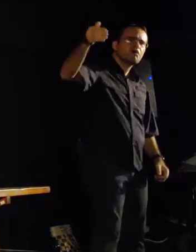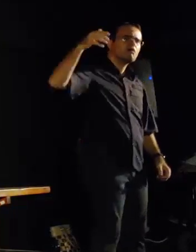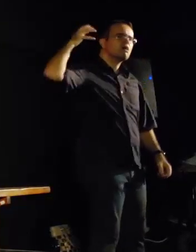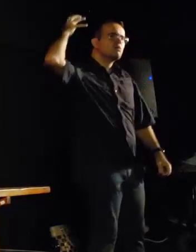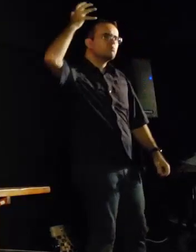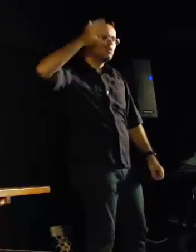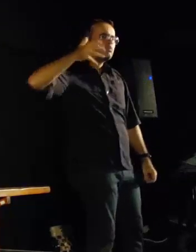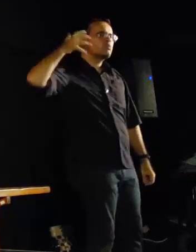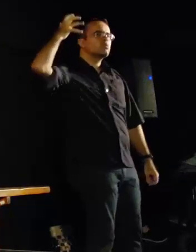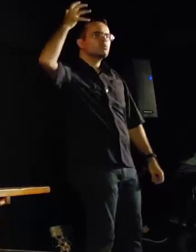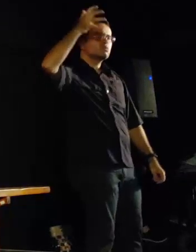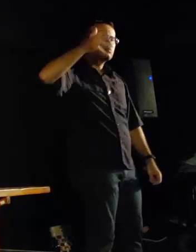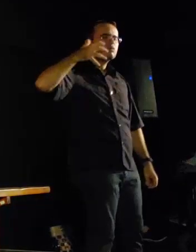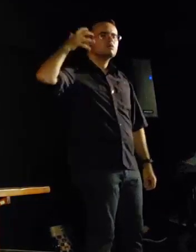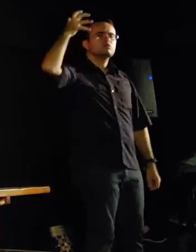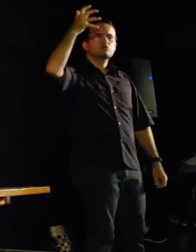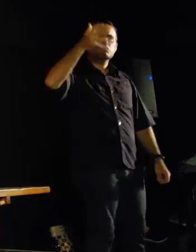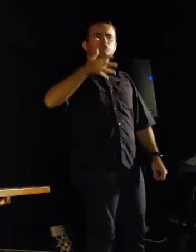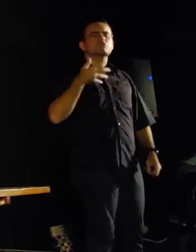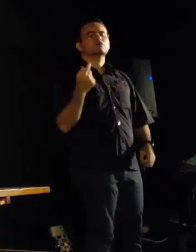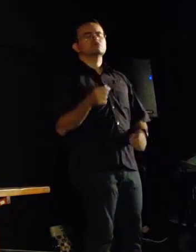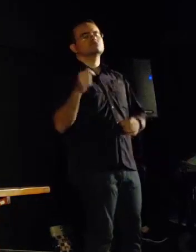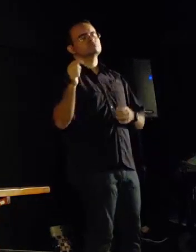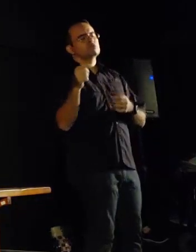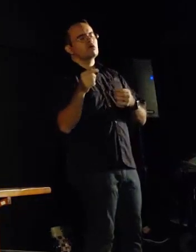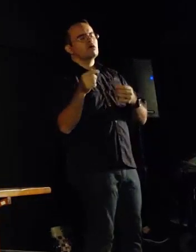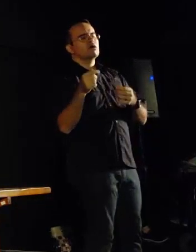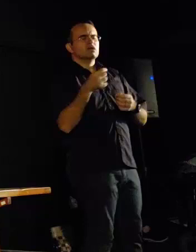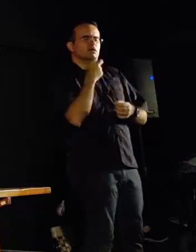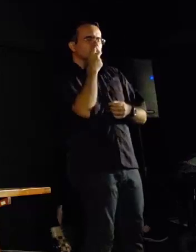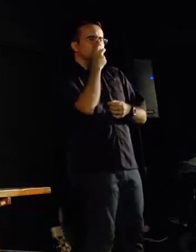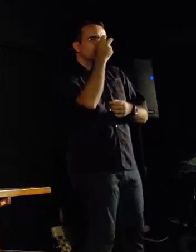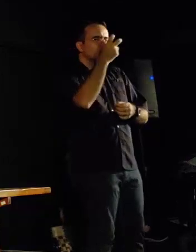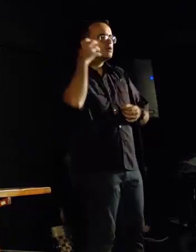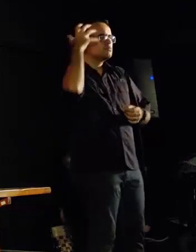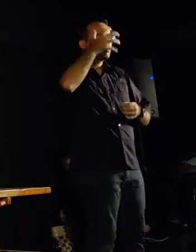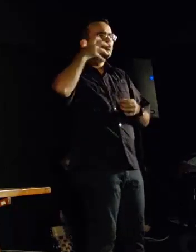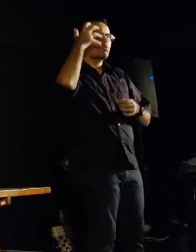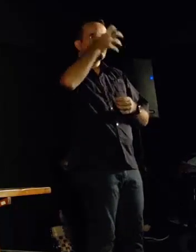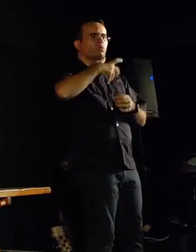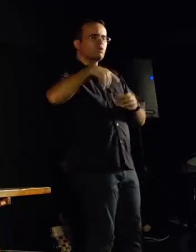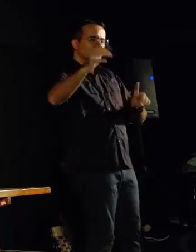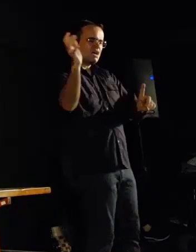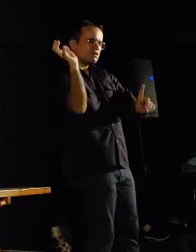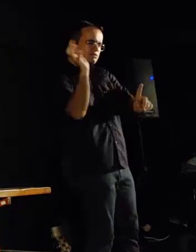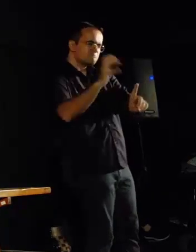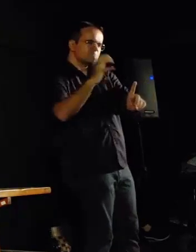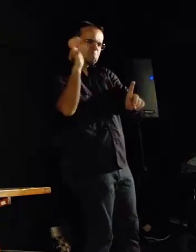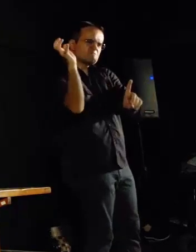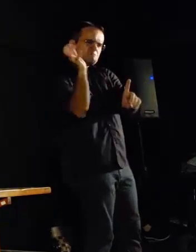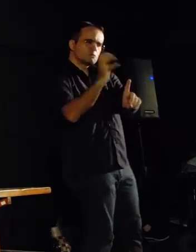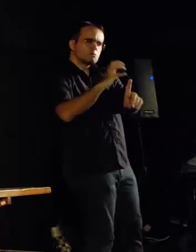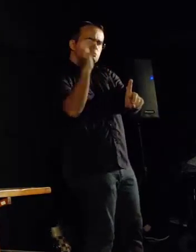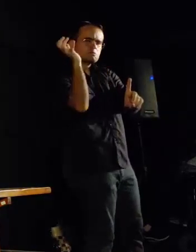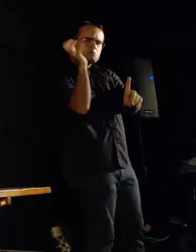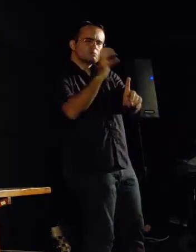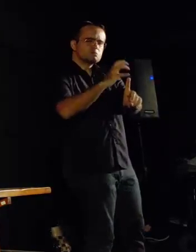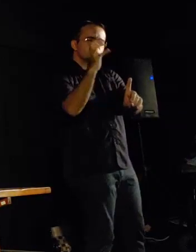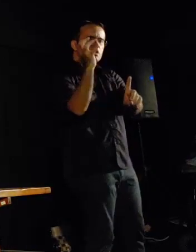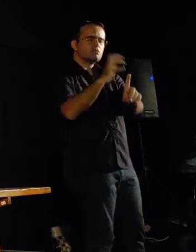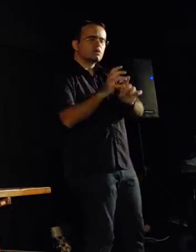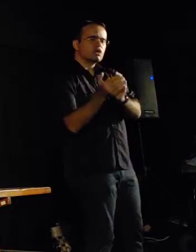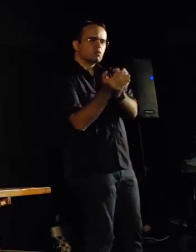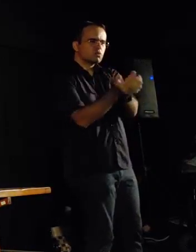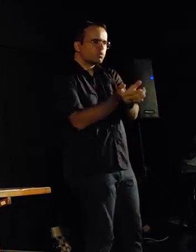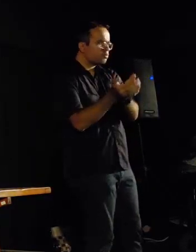a Marselhesa. E aquilo tem um efeito devastador na tropa. Porque eles falam, mas